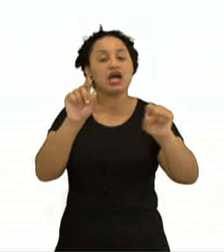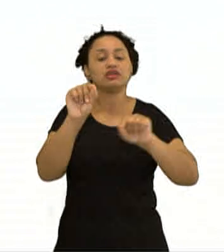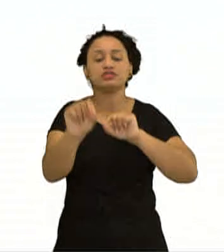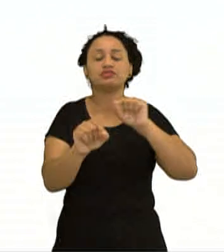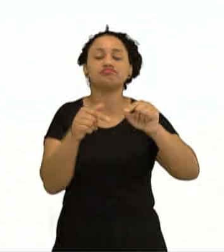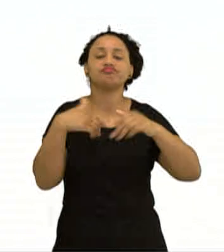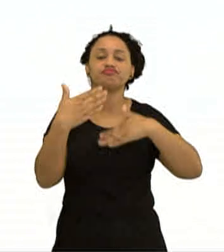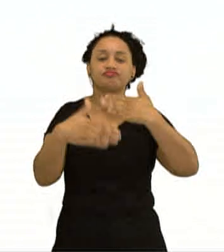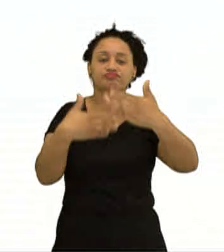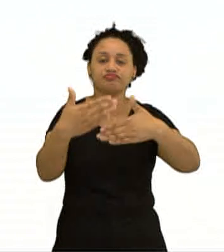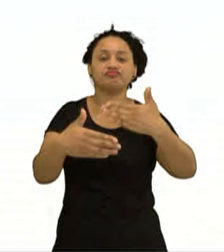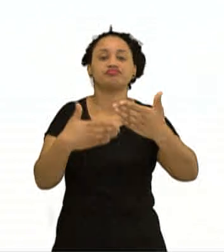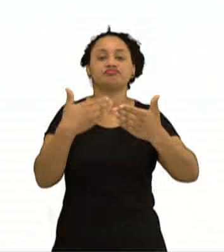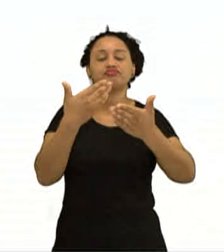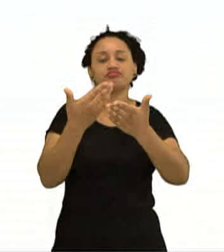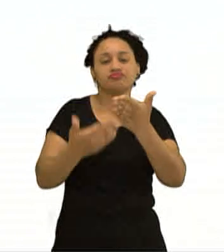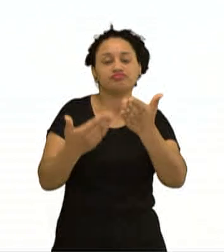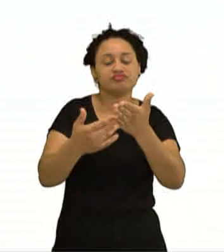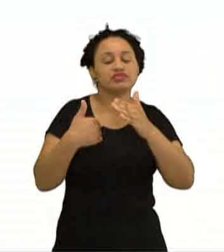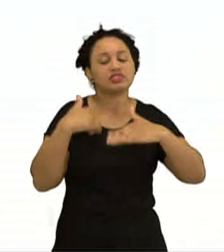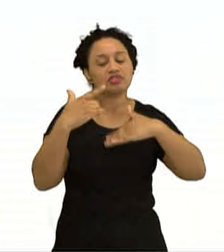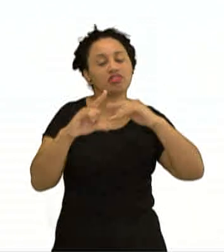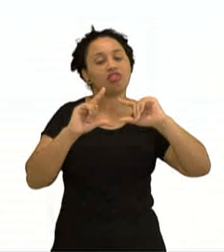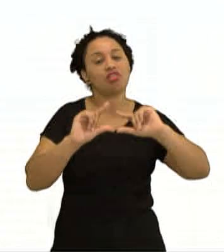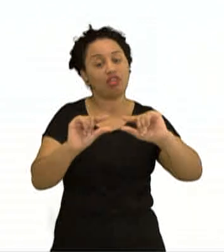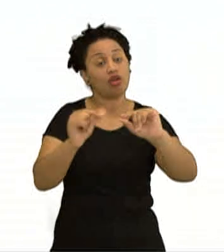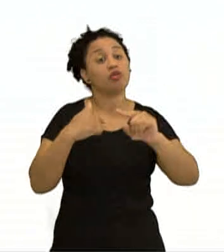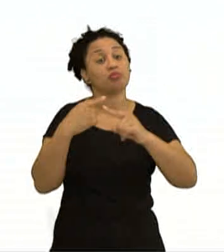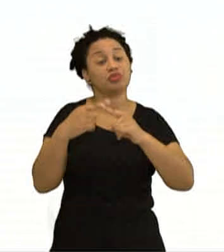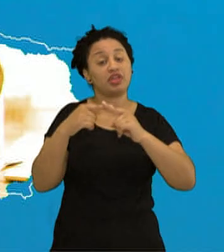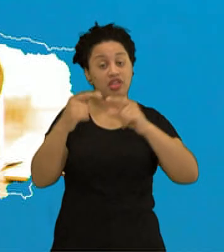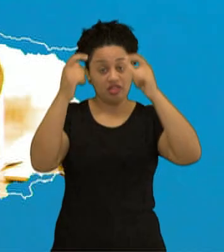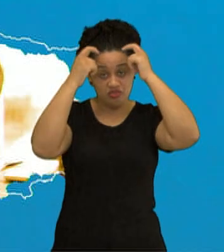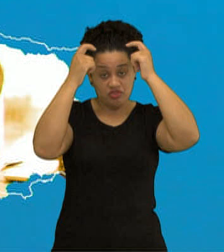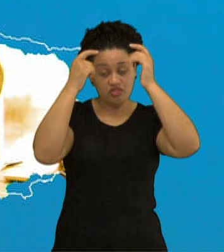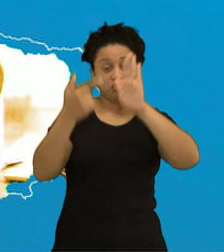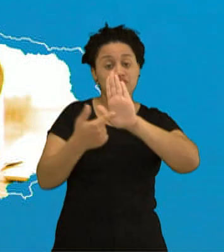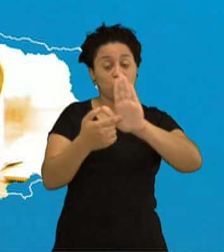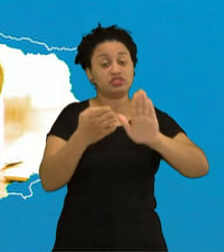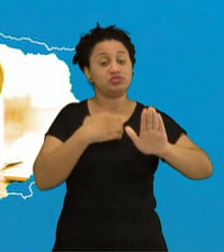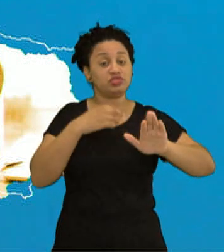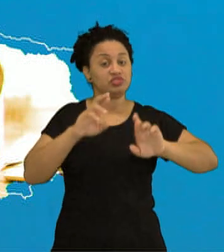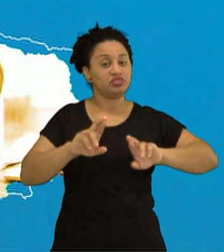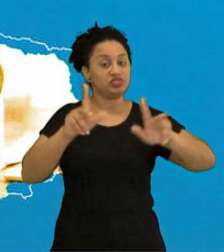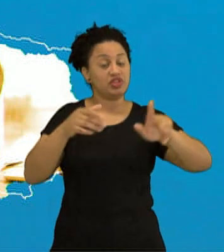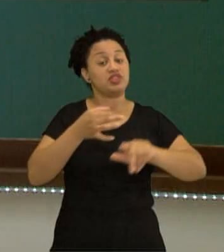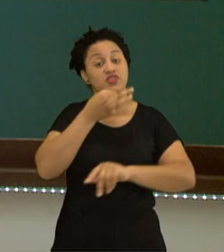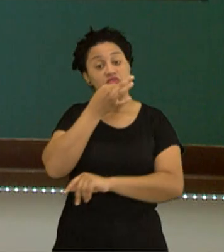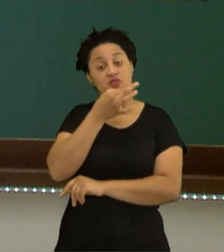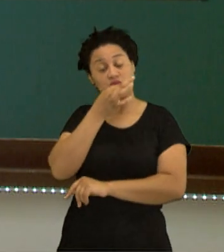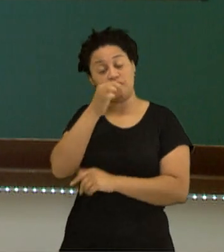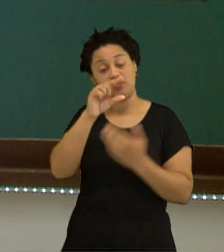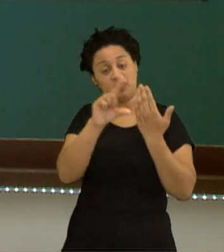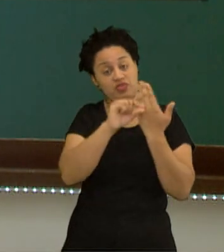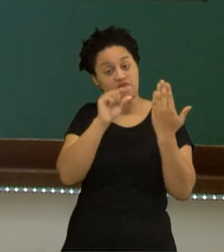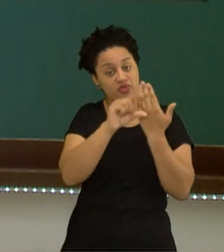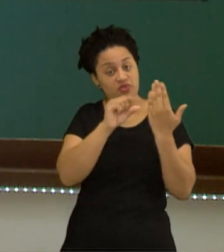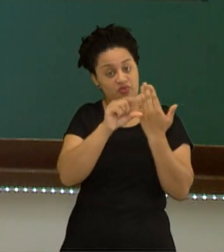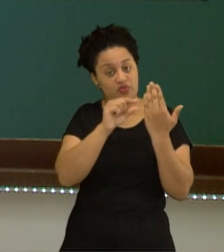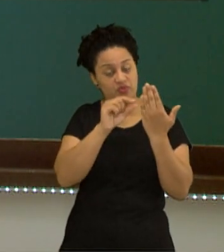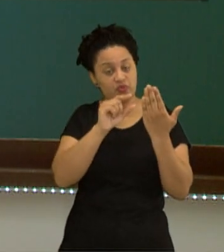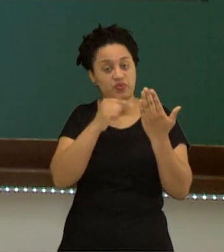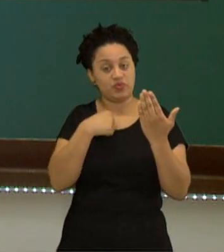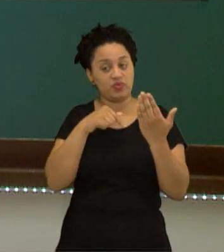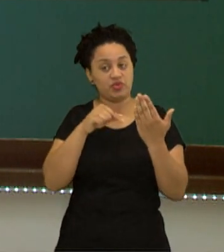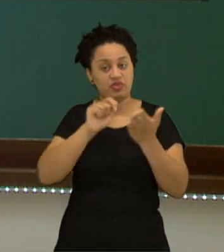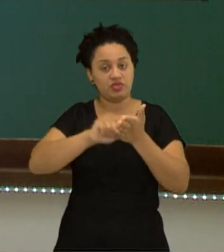perdendo com o tempo nas versões feitas pelo Walt Disney. É. isso na opinião da nossa